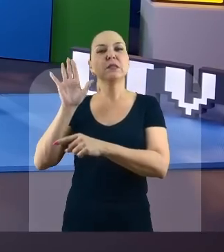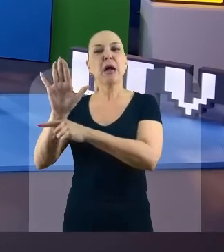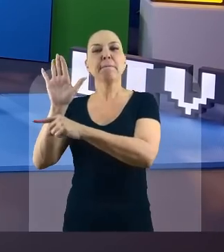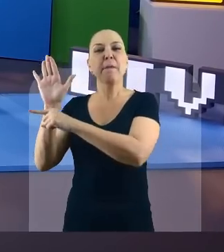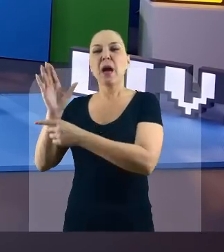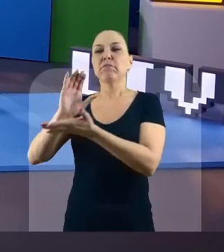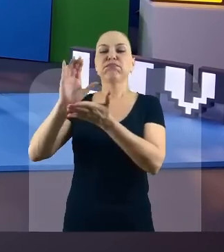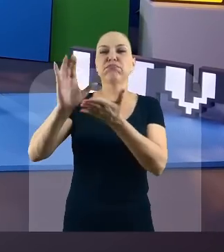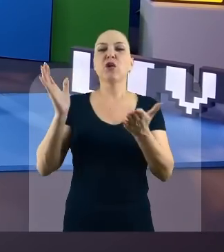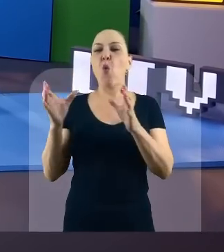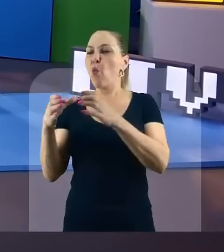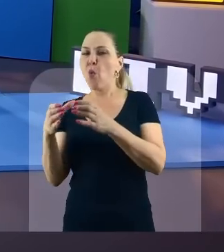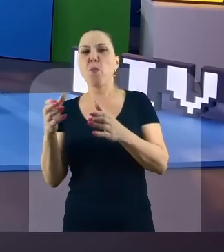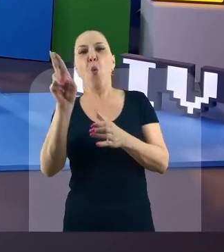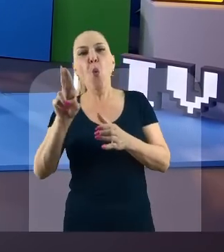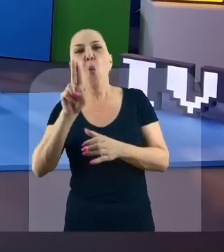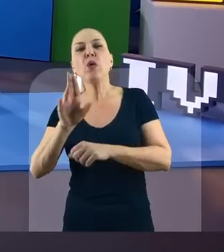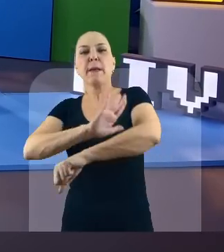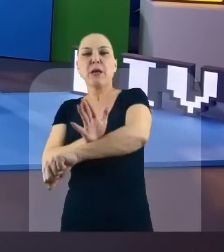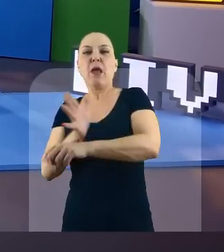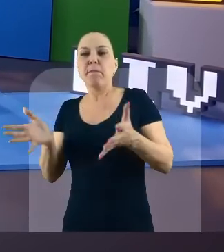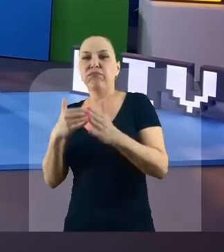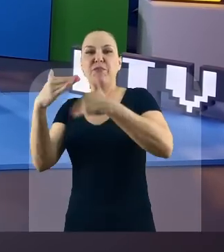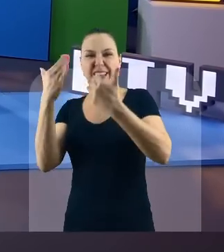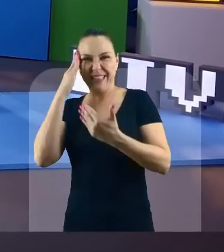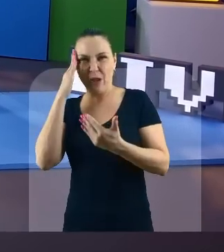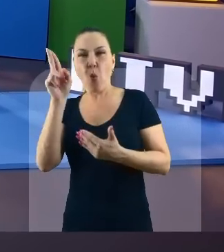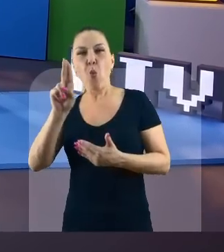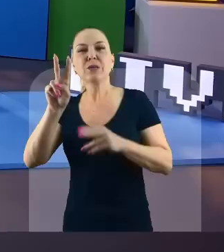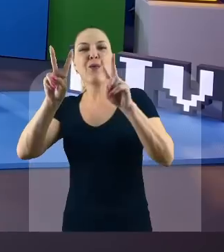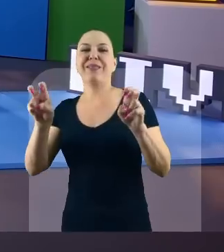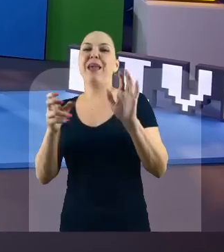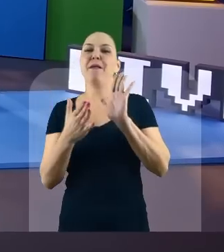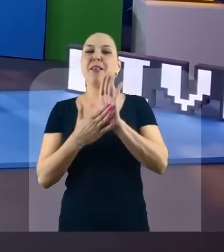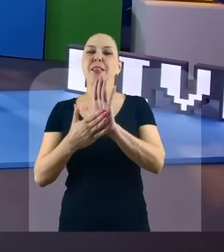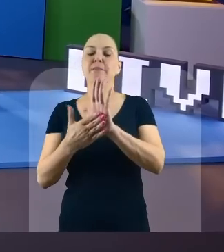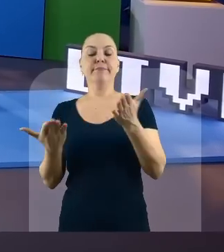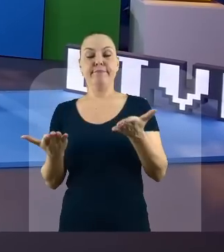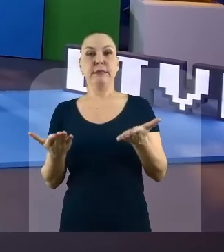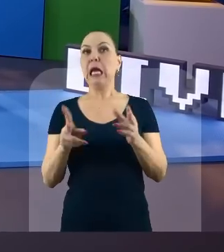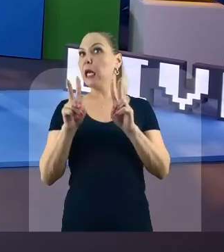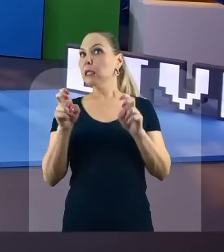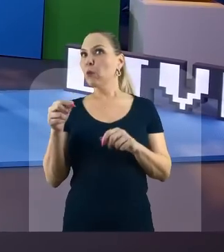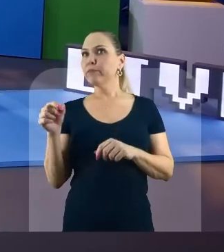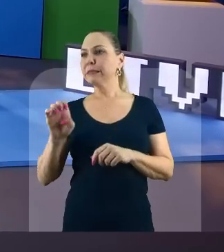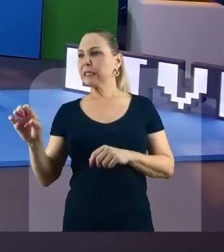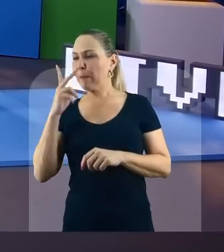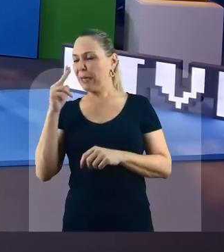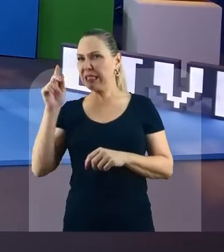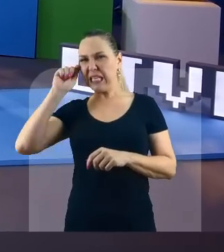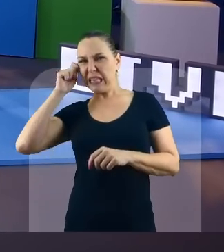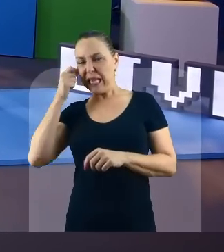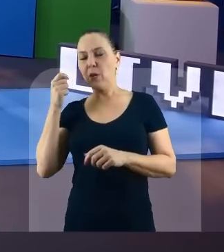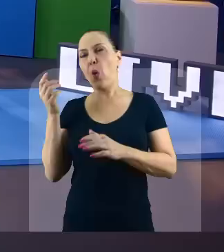com a ajuda de algum grupo que se utiliza do preconceito para se promover cada vez mais. Holliday, você falando sobre a questão que a esquerda coloca o negro como